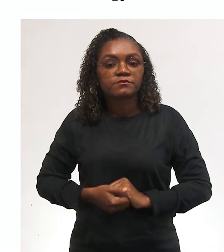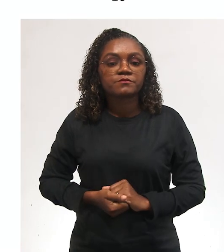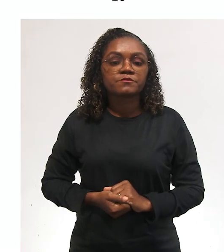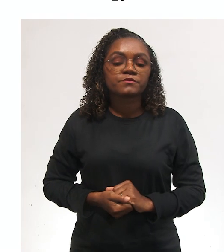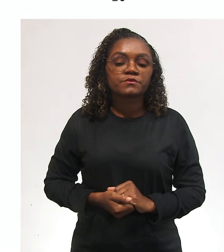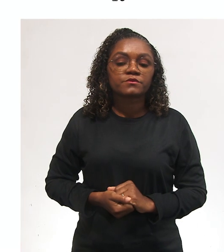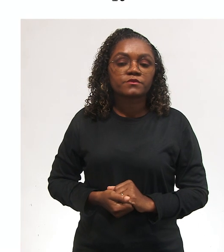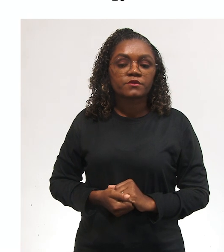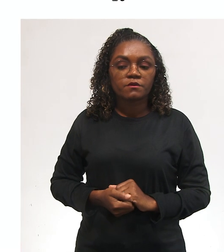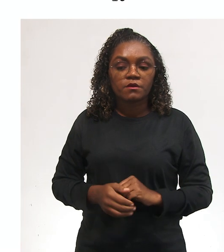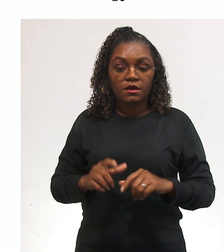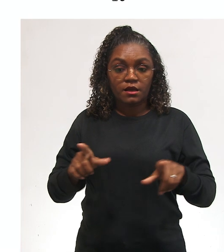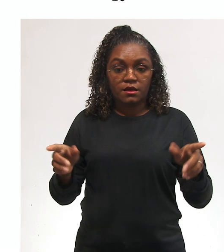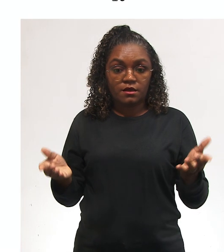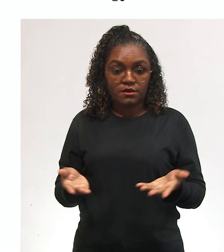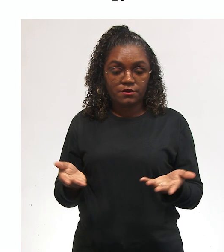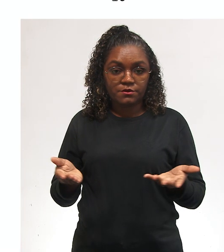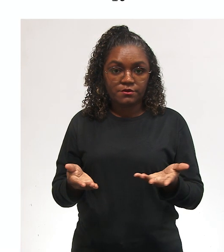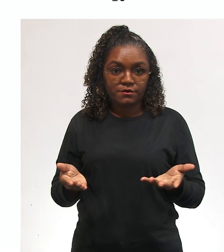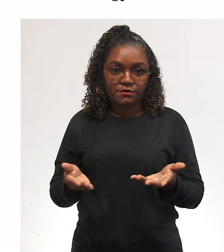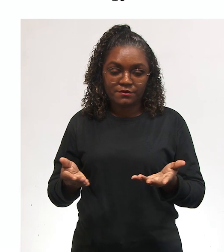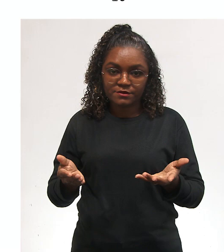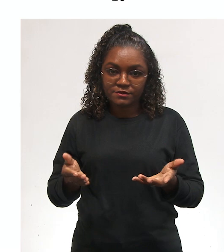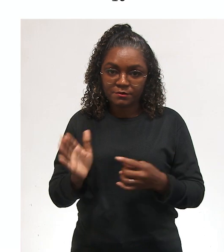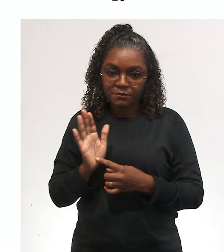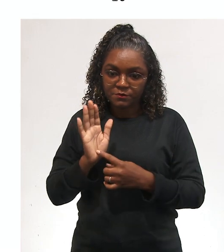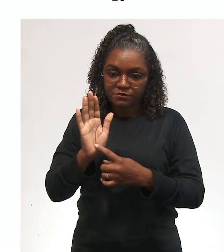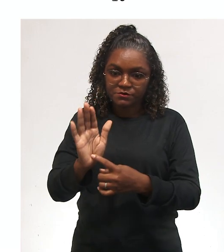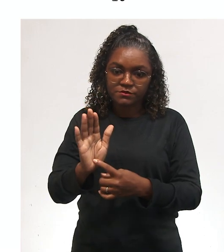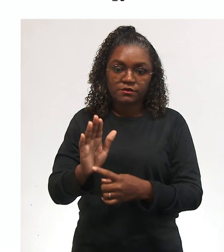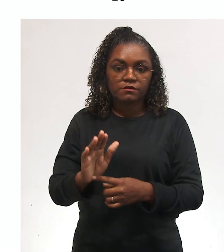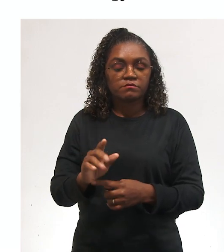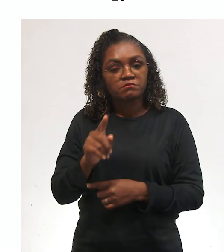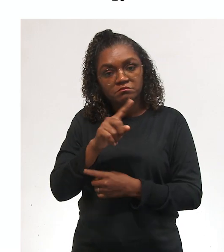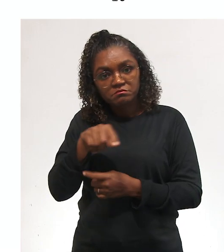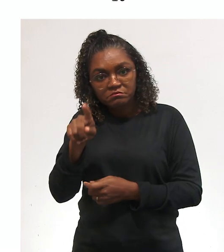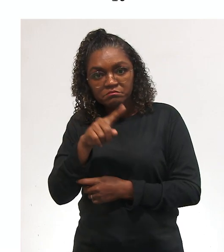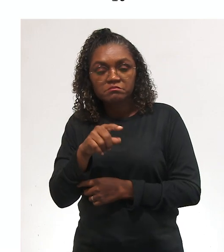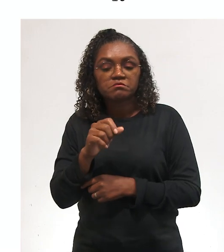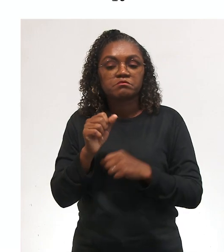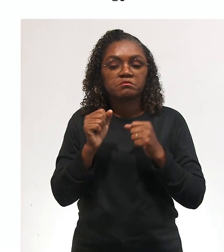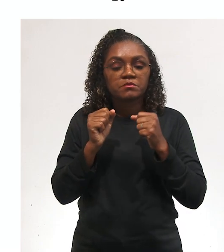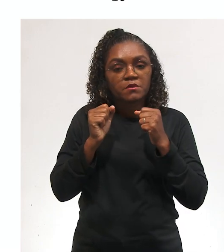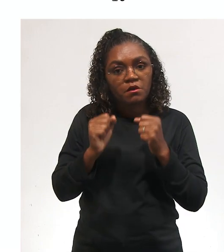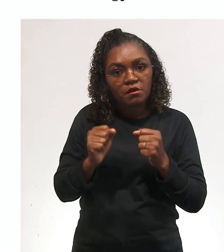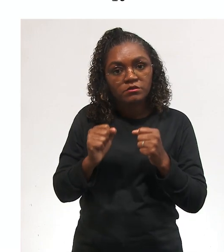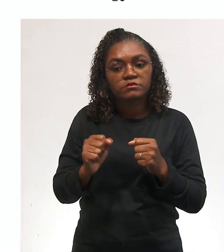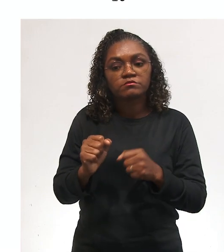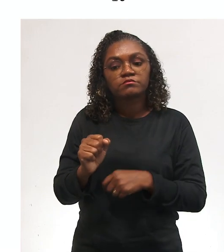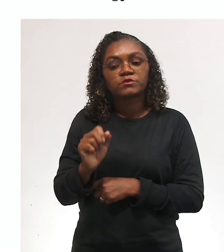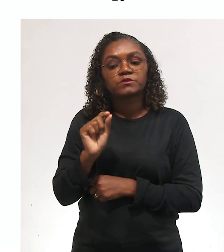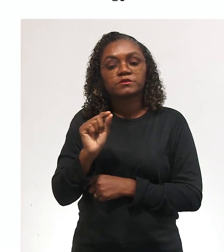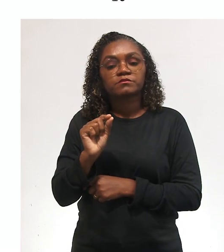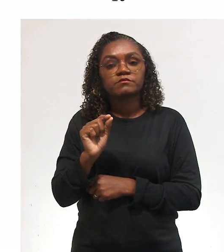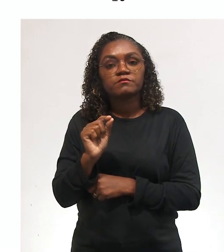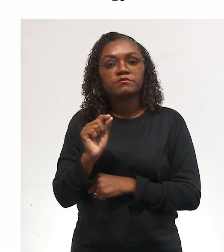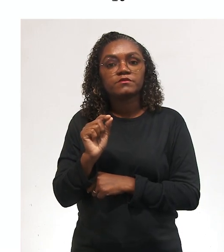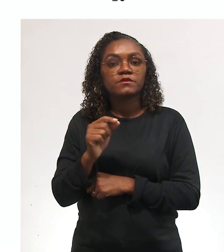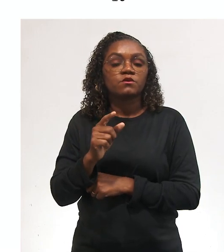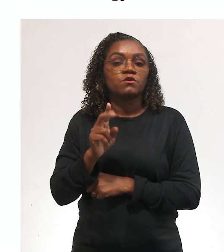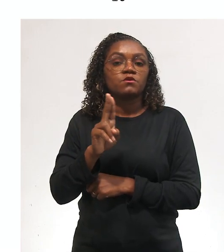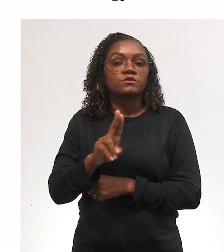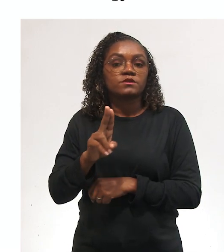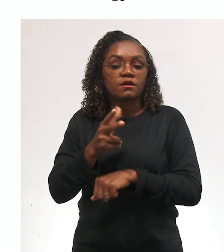certo? Proponho para vocês, como forma de ilustrar o que a gente está falando, né, até de um pouquinho de entretenimento,